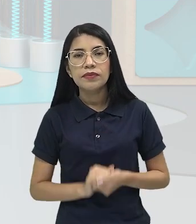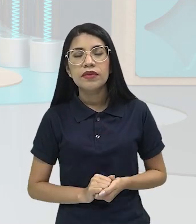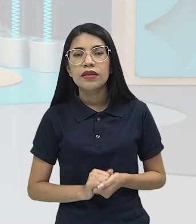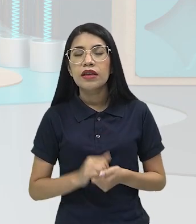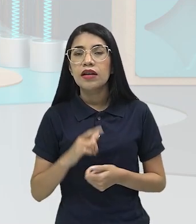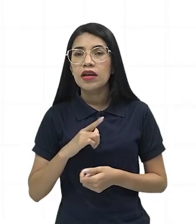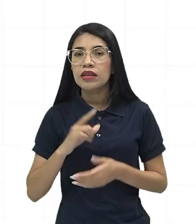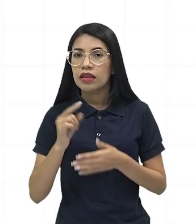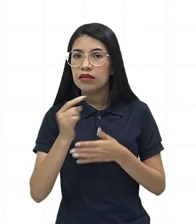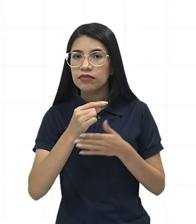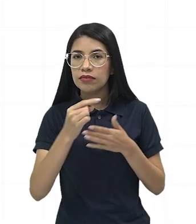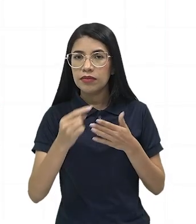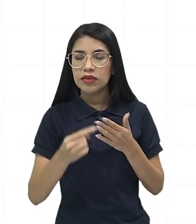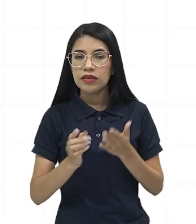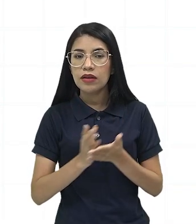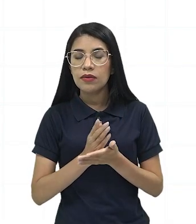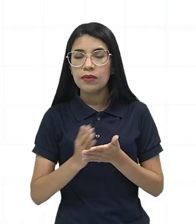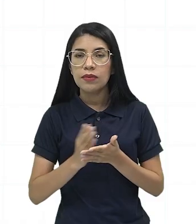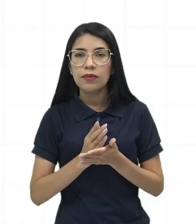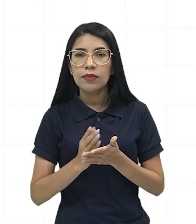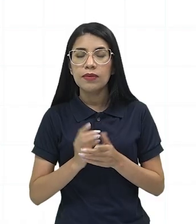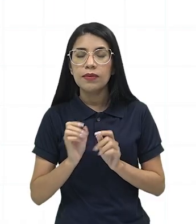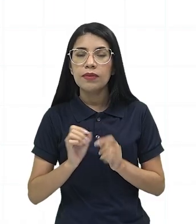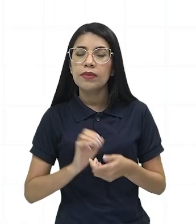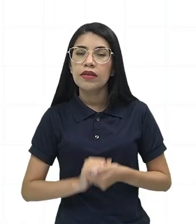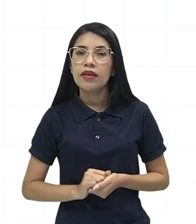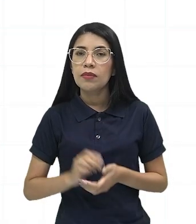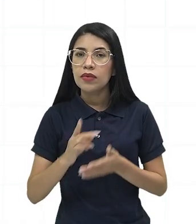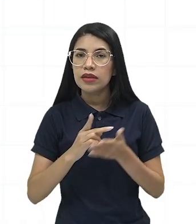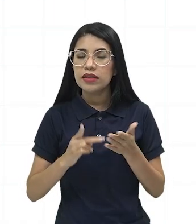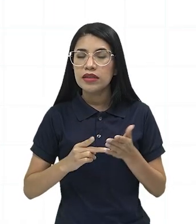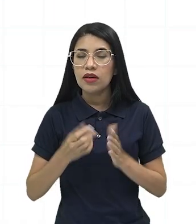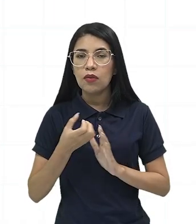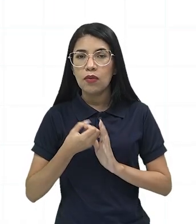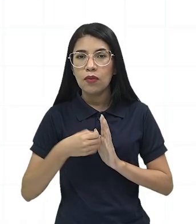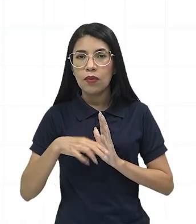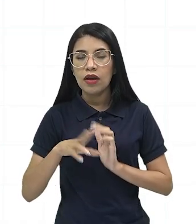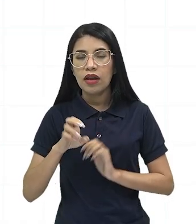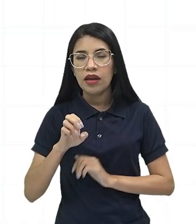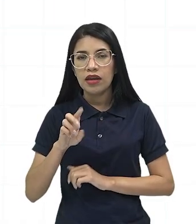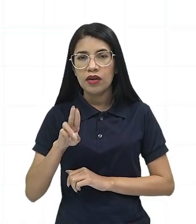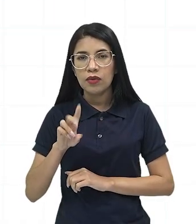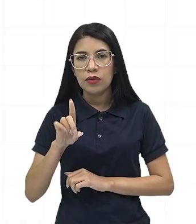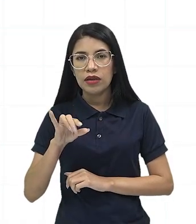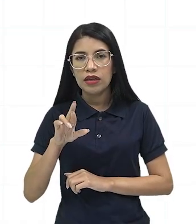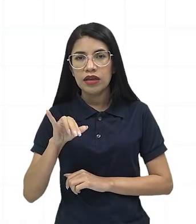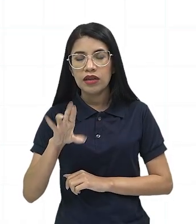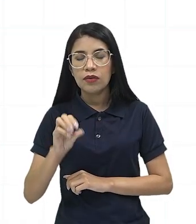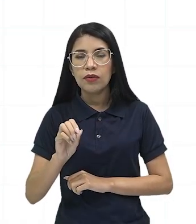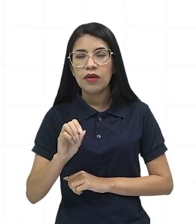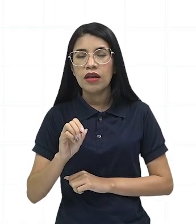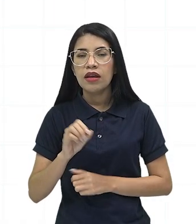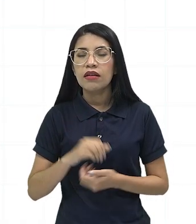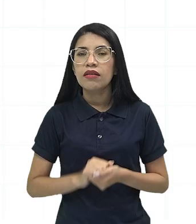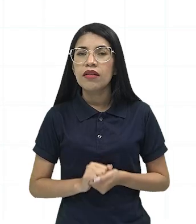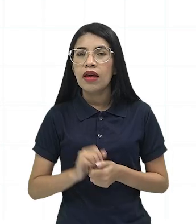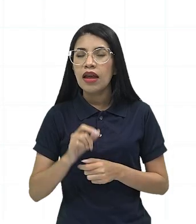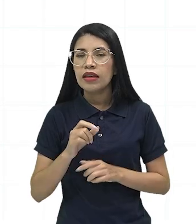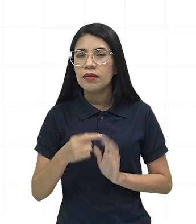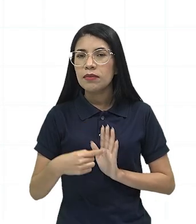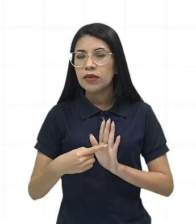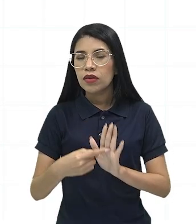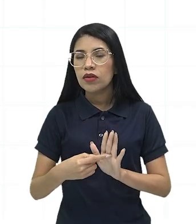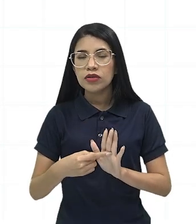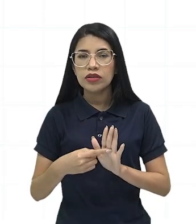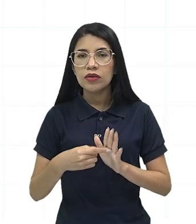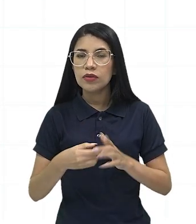alguns elementos do nosso gênero lírico, da poesia lírica, né? Eu lírico, a voz que expressa suas emoções no poema.